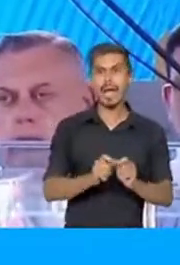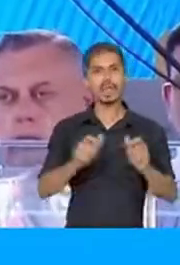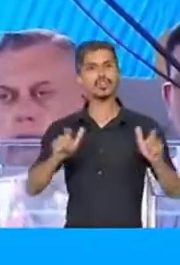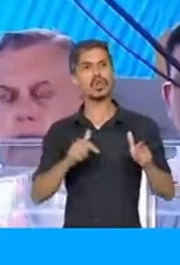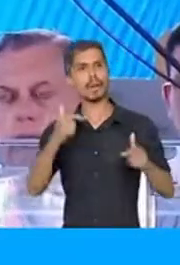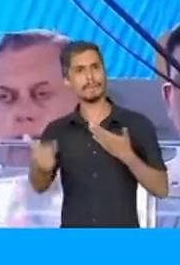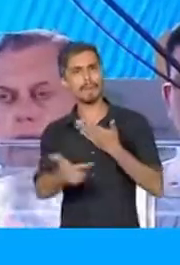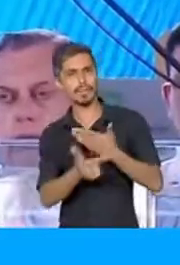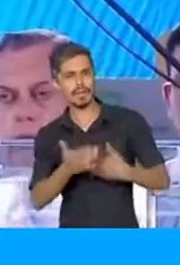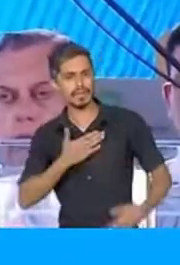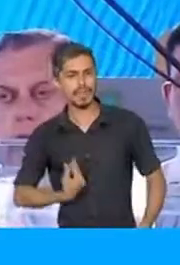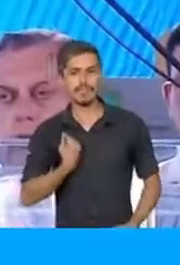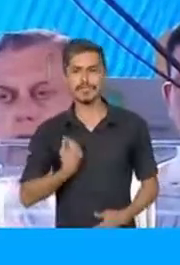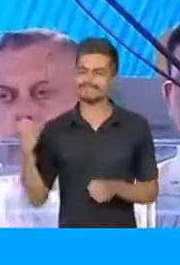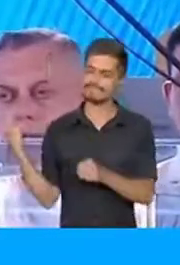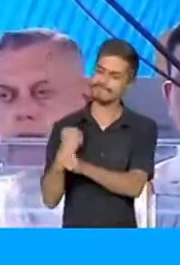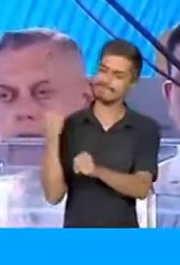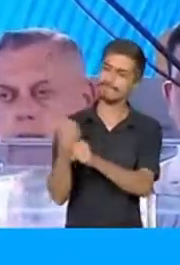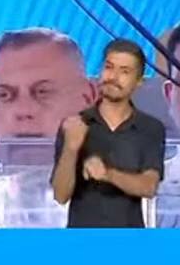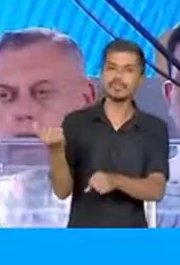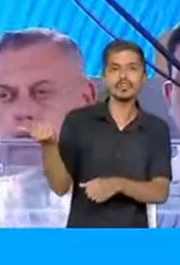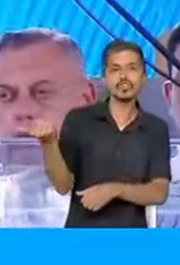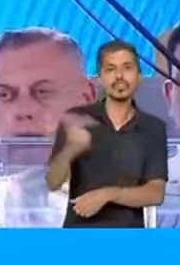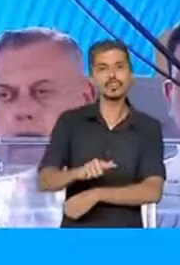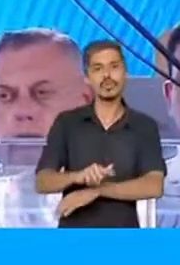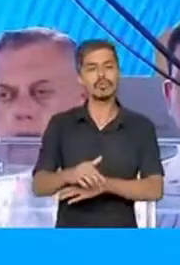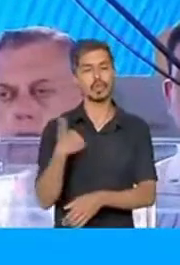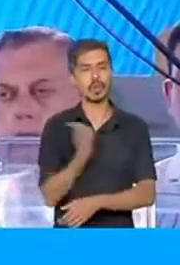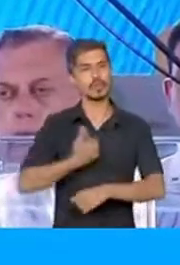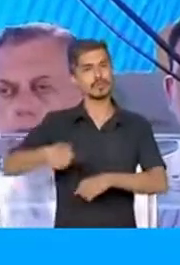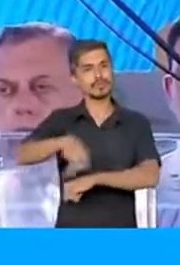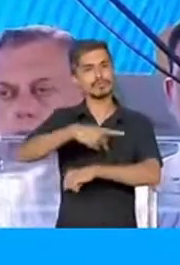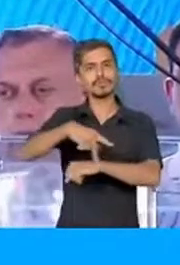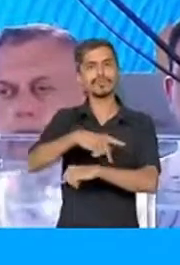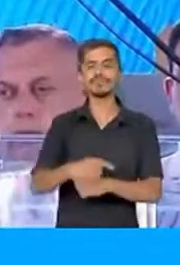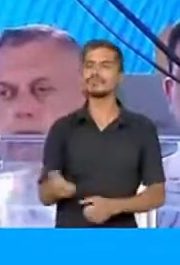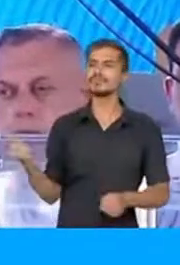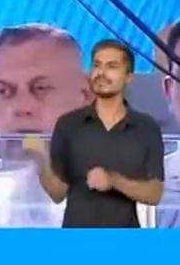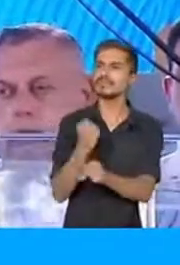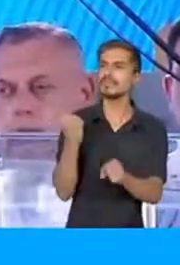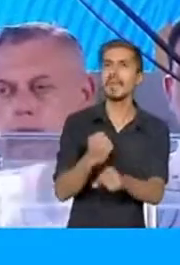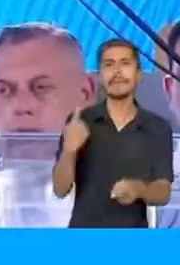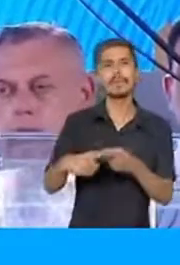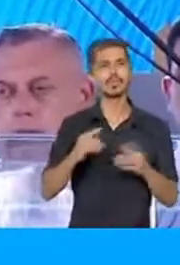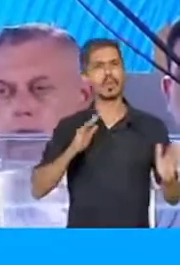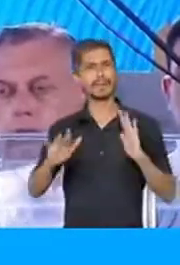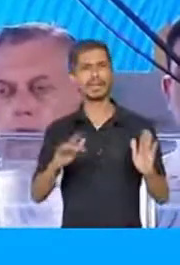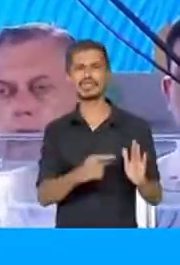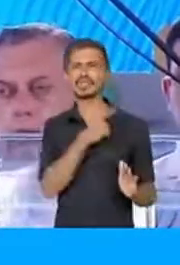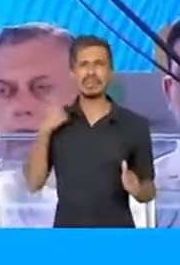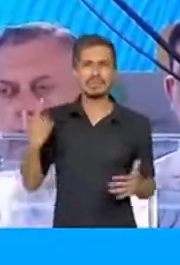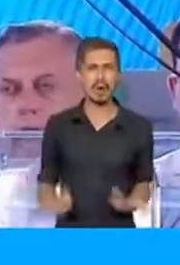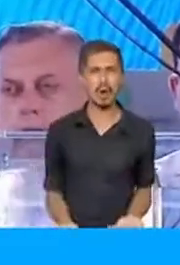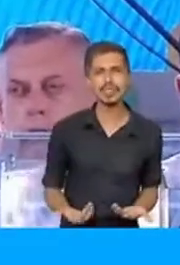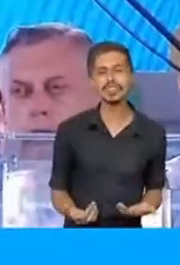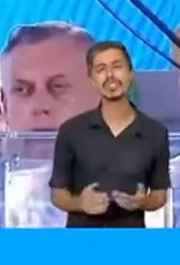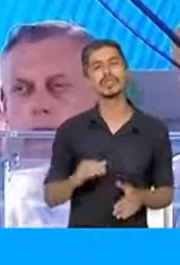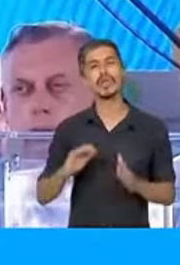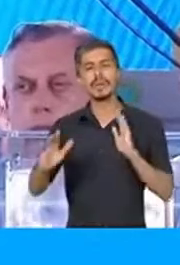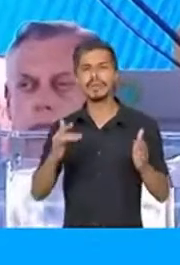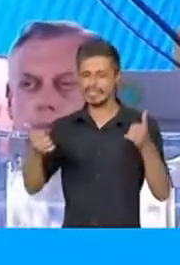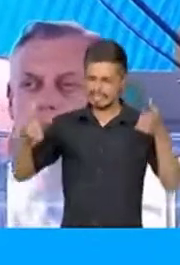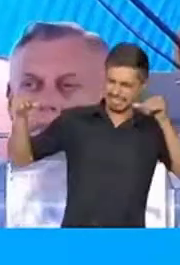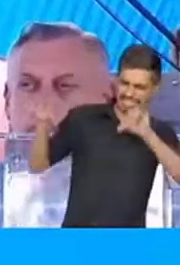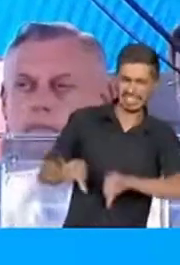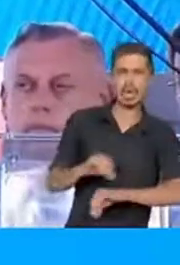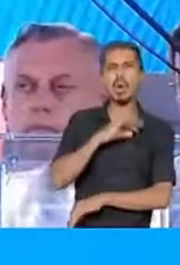vida, reconstruir o nosso país, reconstruir depois do vale da sombra da morte, depois da tragédia